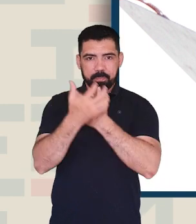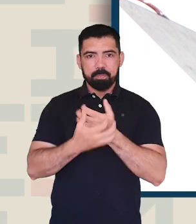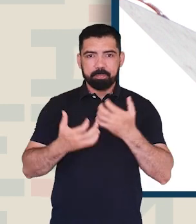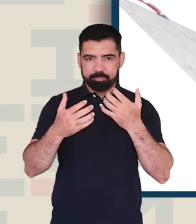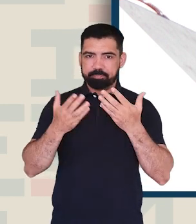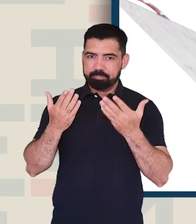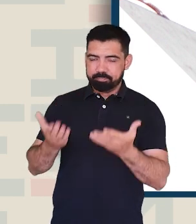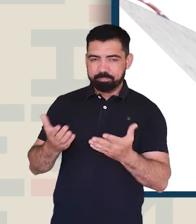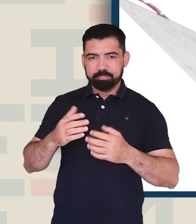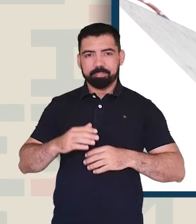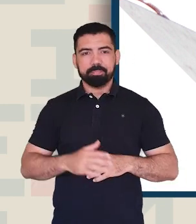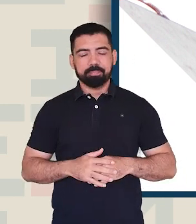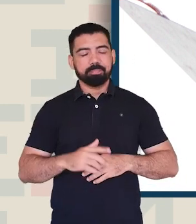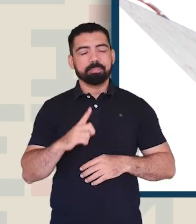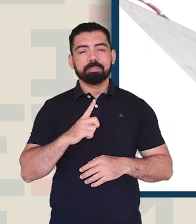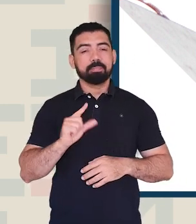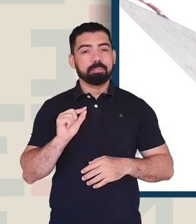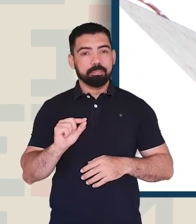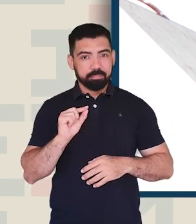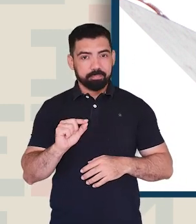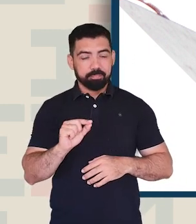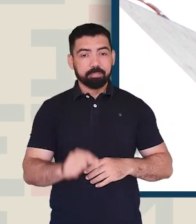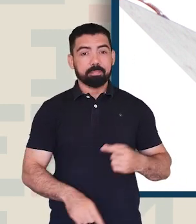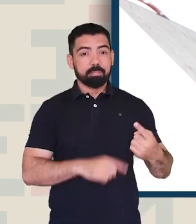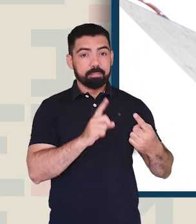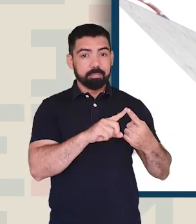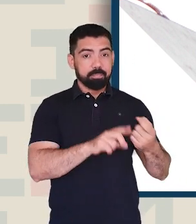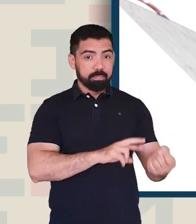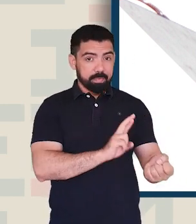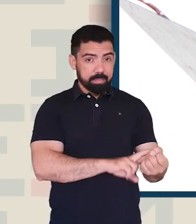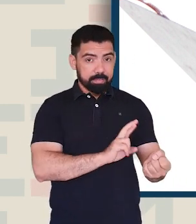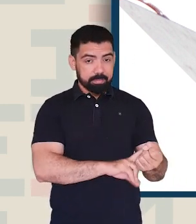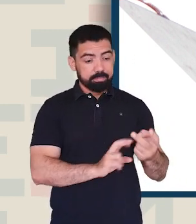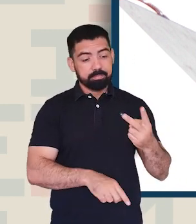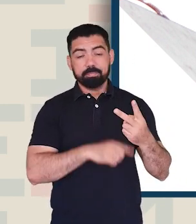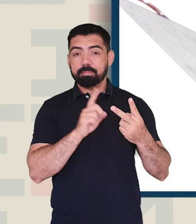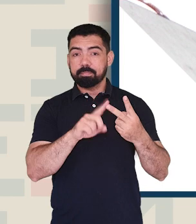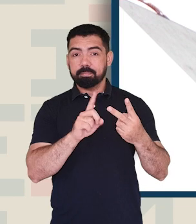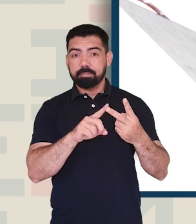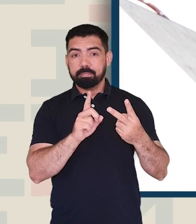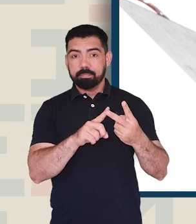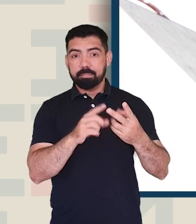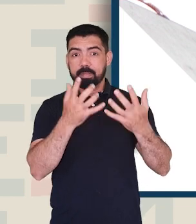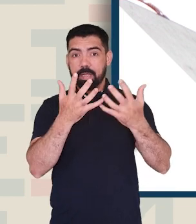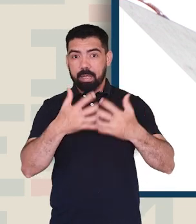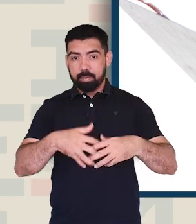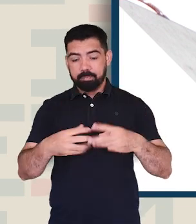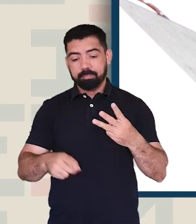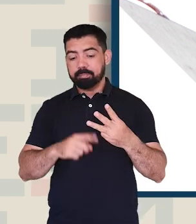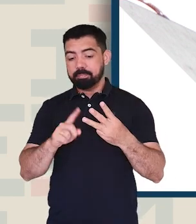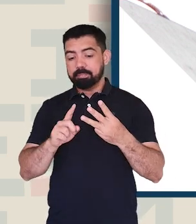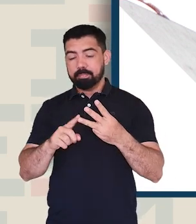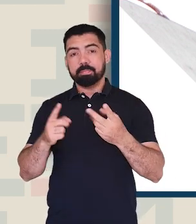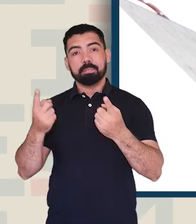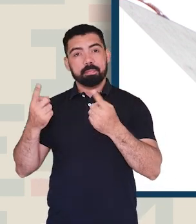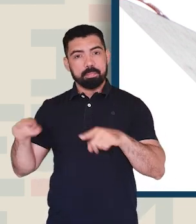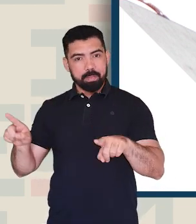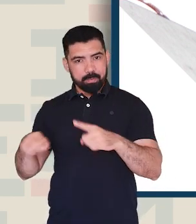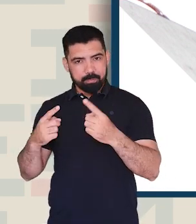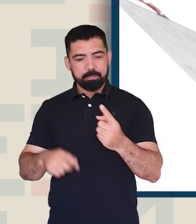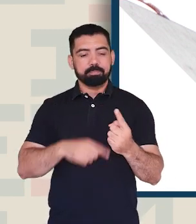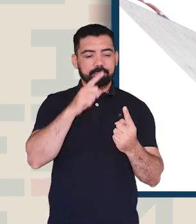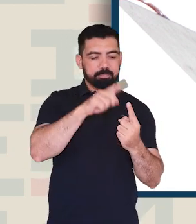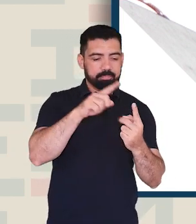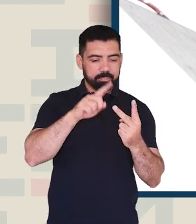música, ela é feita de ritmo, harmonia e melodia, né? Como eu sempre